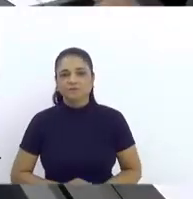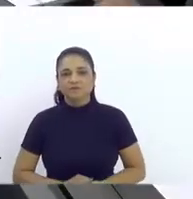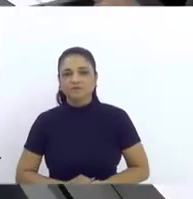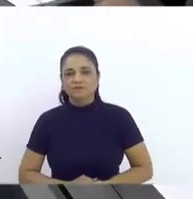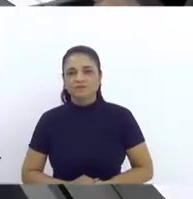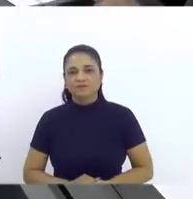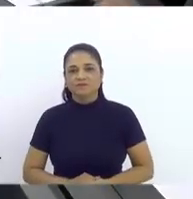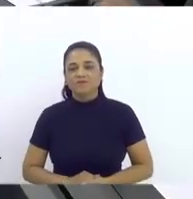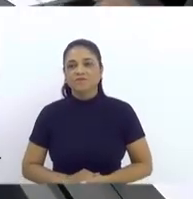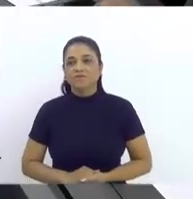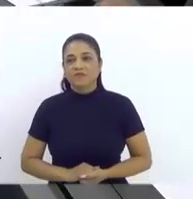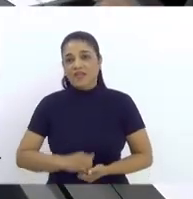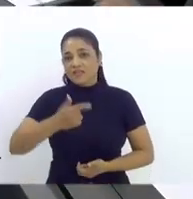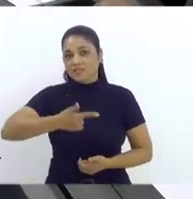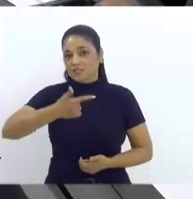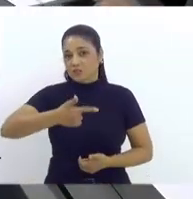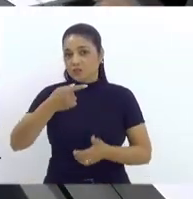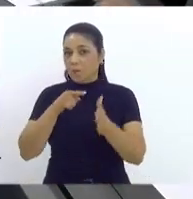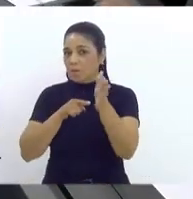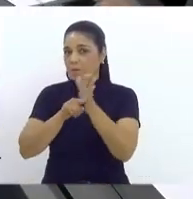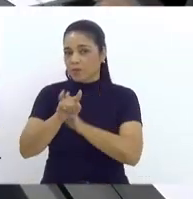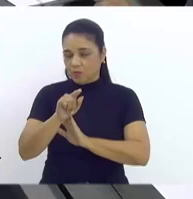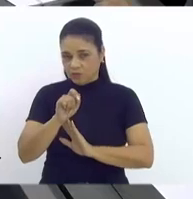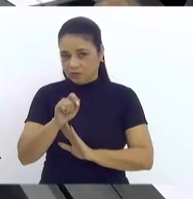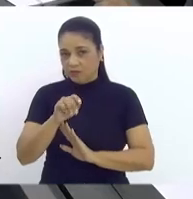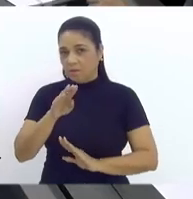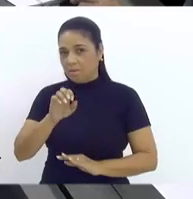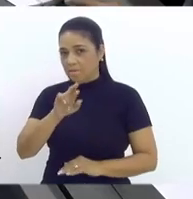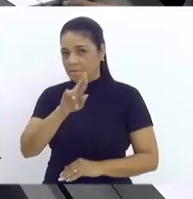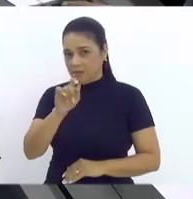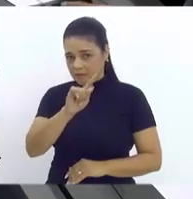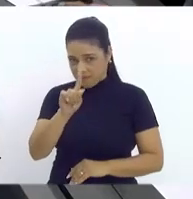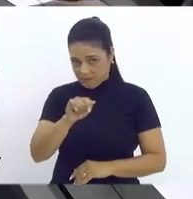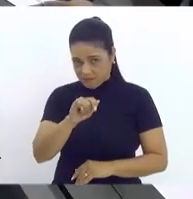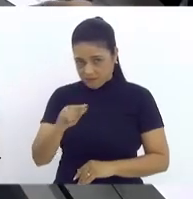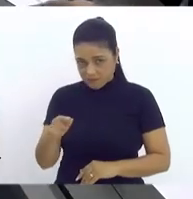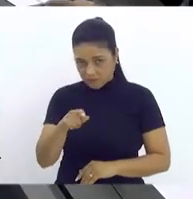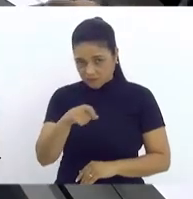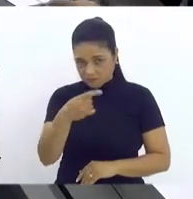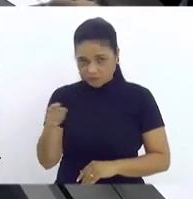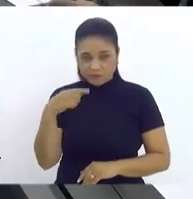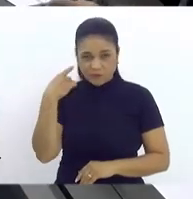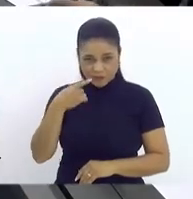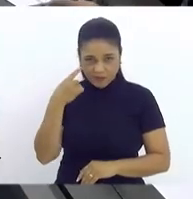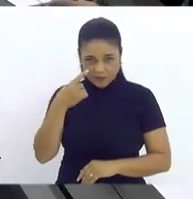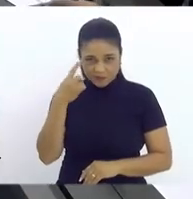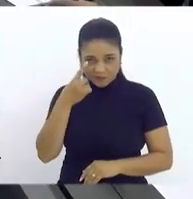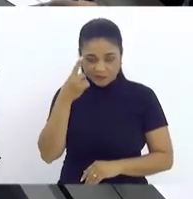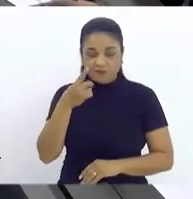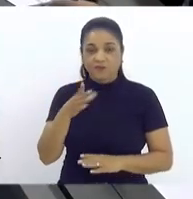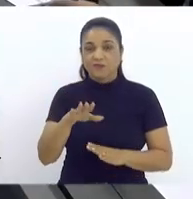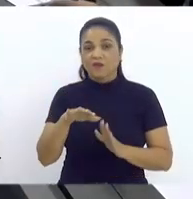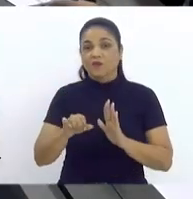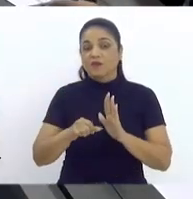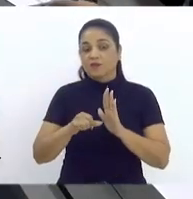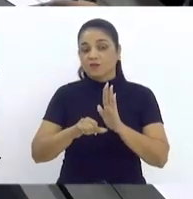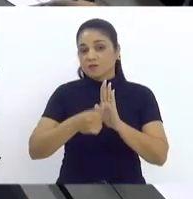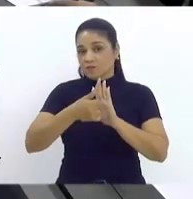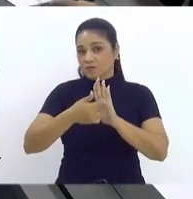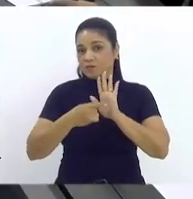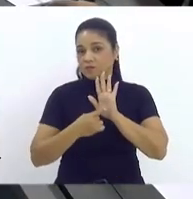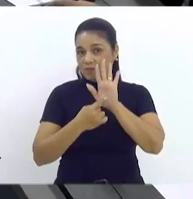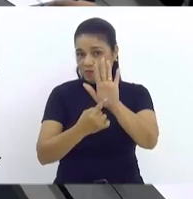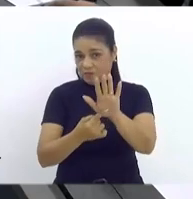Vamos para a segunda pergunta, Brazão, mas já aproveitando o ensejo da sua primeira pergunta, eu queria aqui só destacar para os